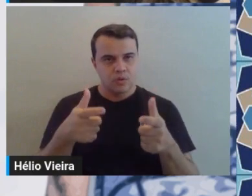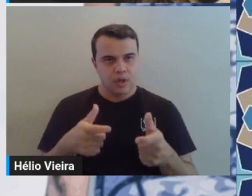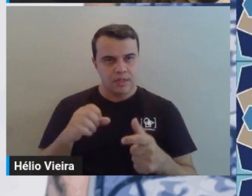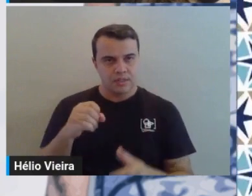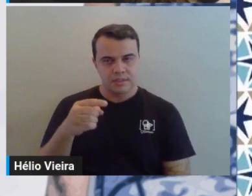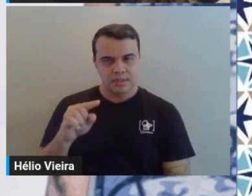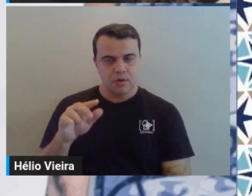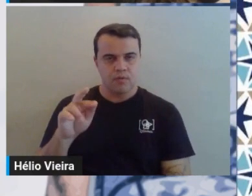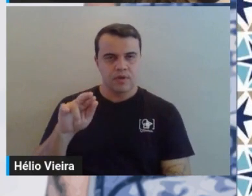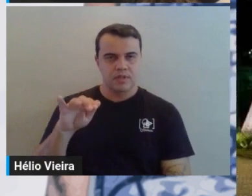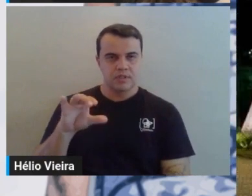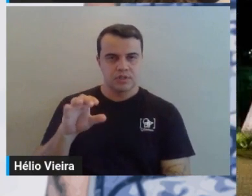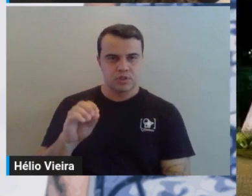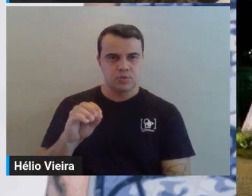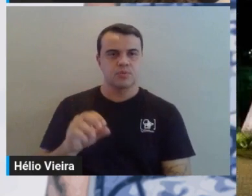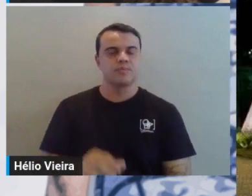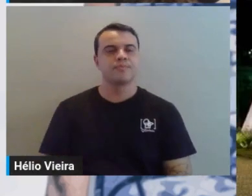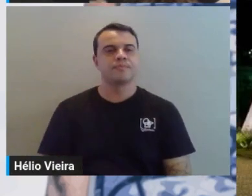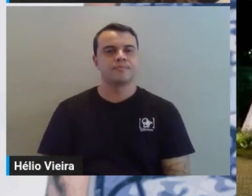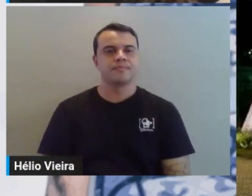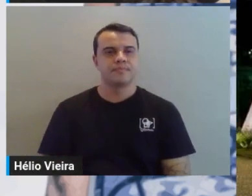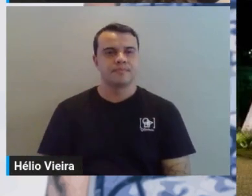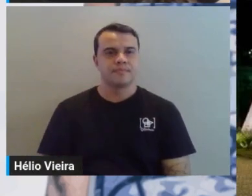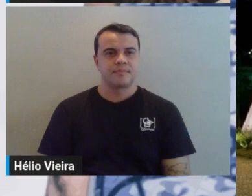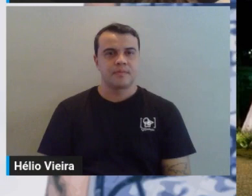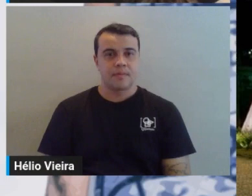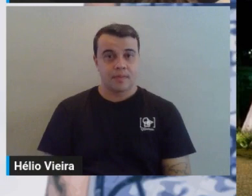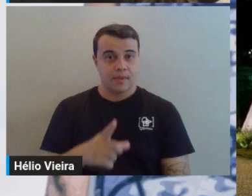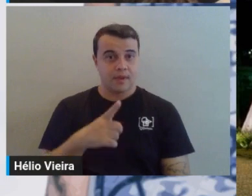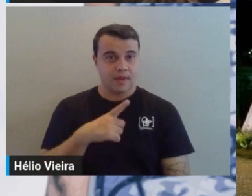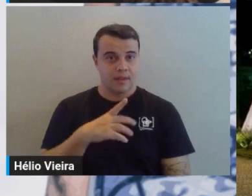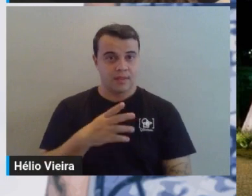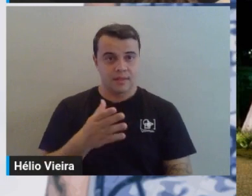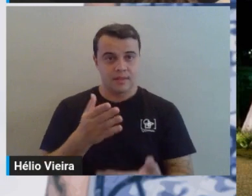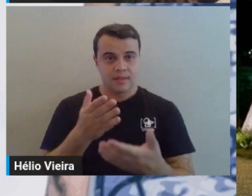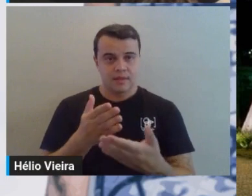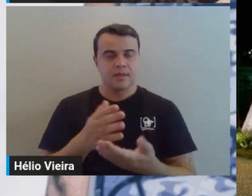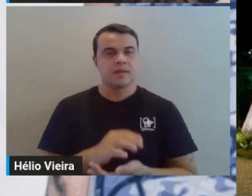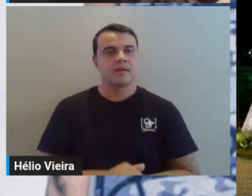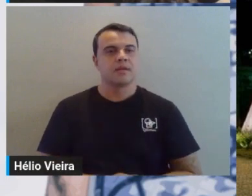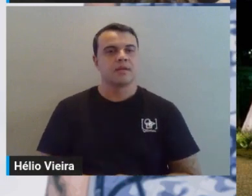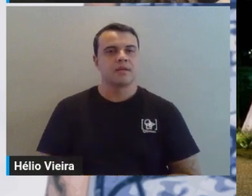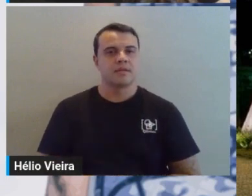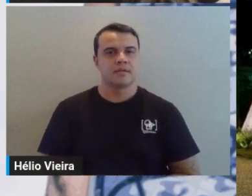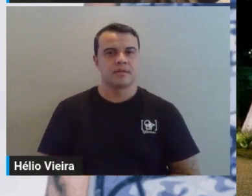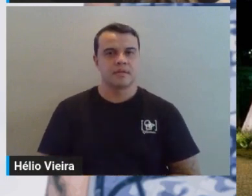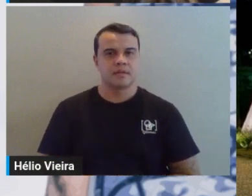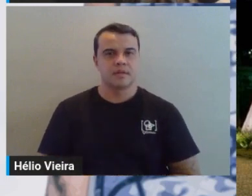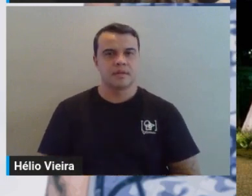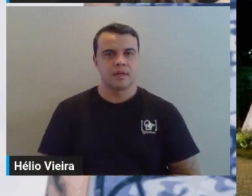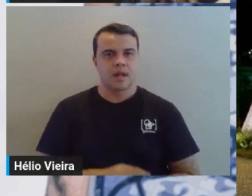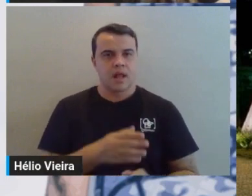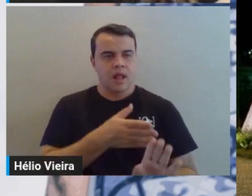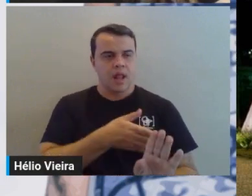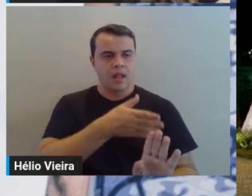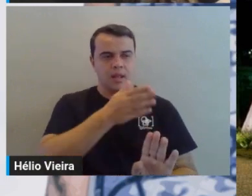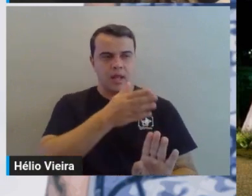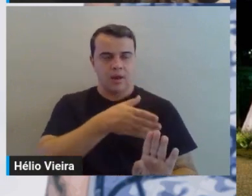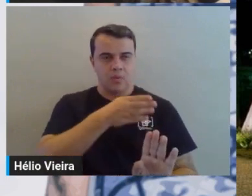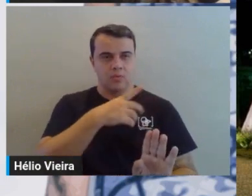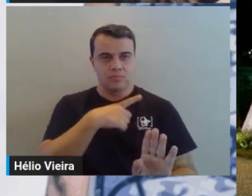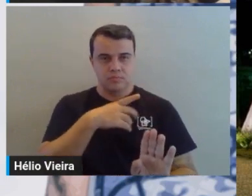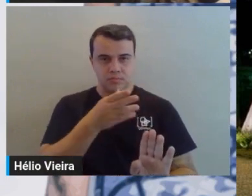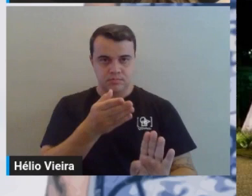de Assis. Eu pulei. Aqui a gente tem, voltando um pouquinho, a gente tem essa lateral, então essa